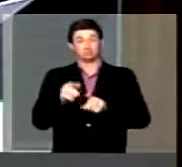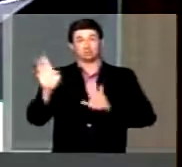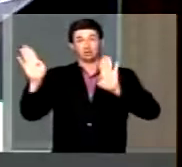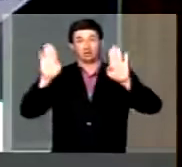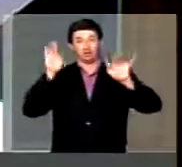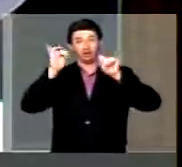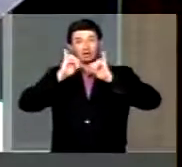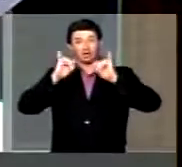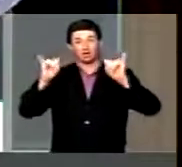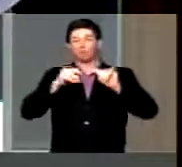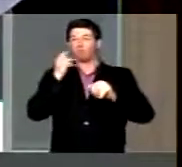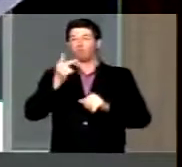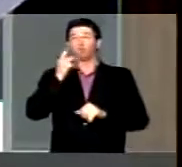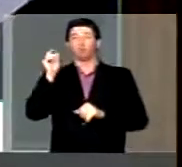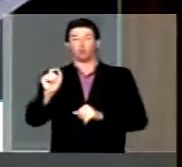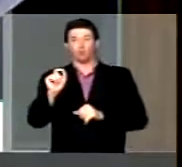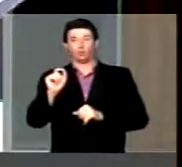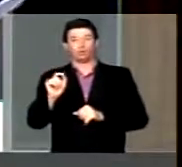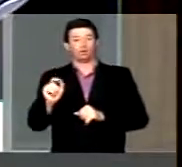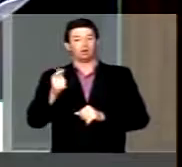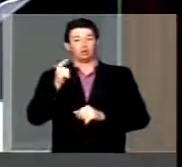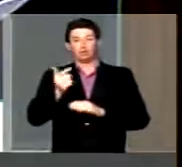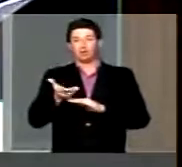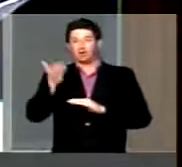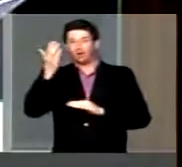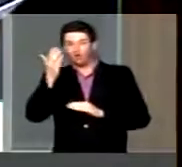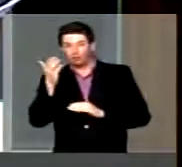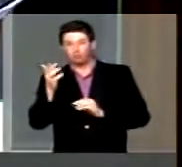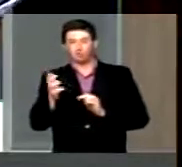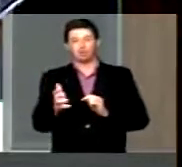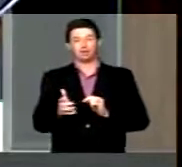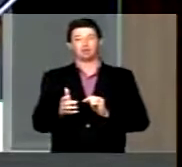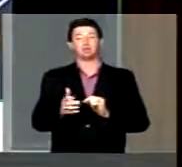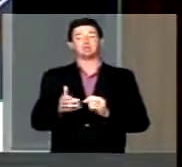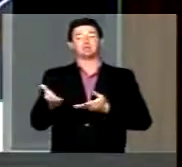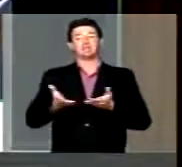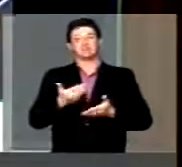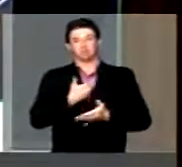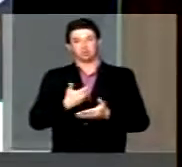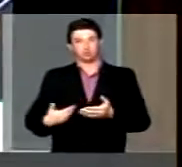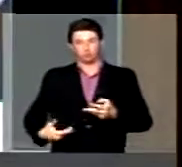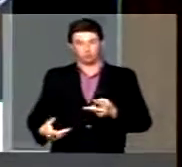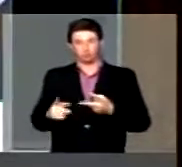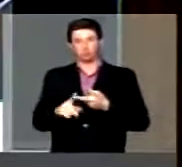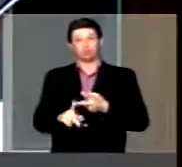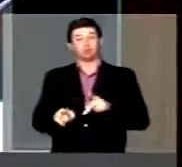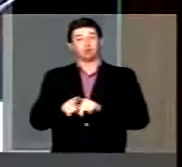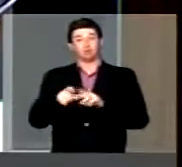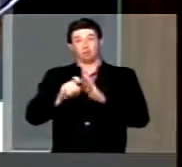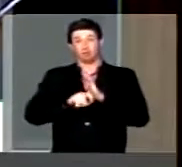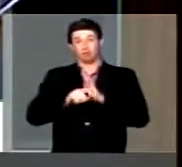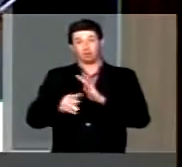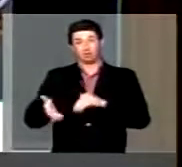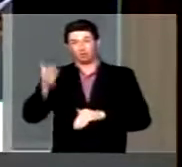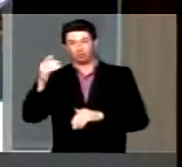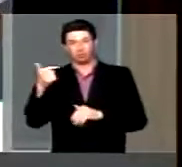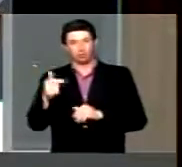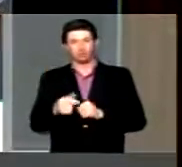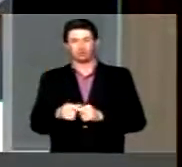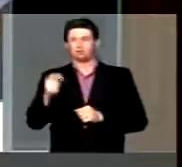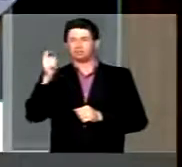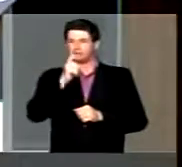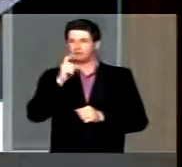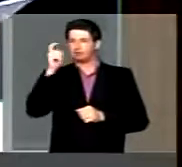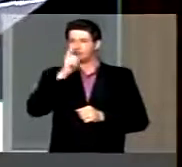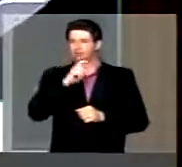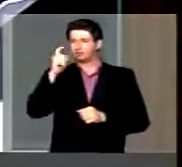campanha, assegurou de que não haveria aumento da tarifa dos serviços públicos e nem aumento dos impostos. Mentiras